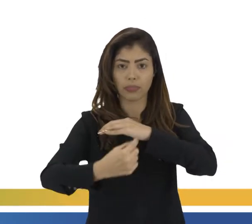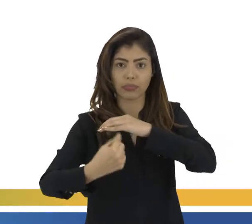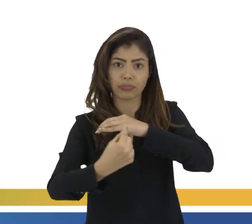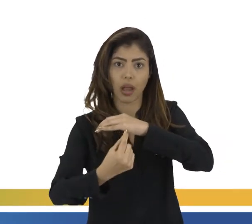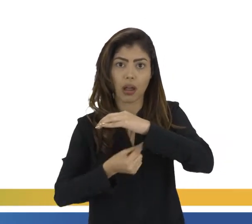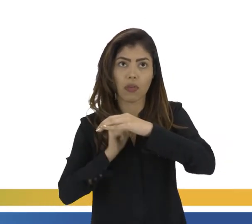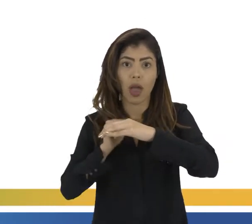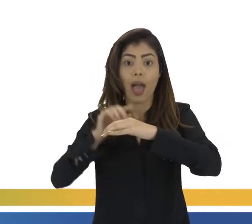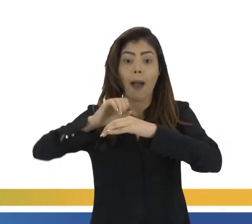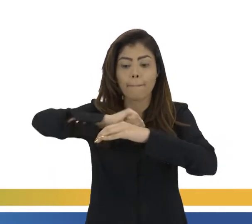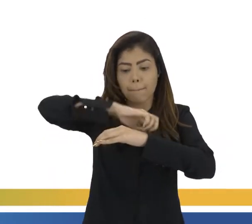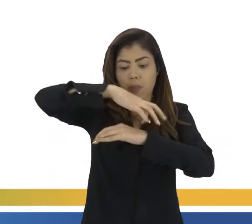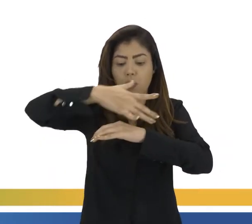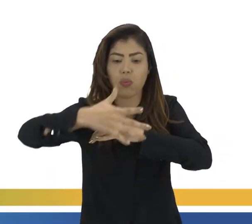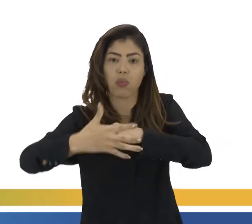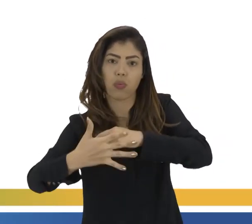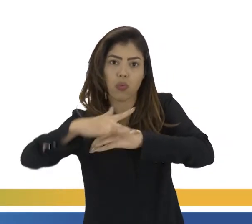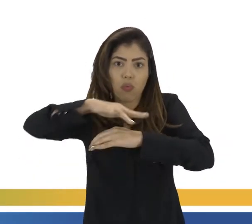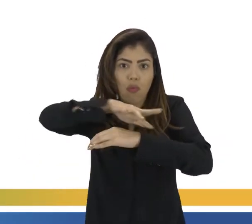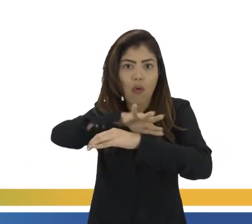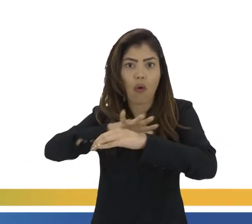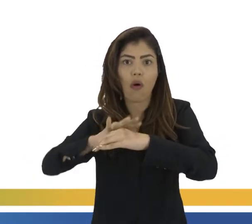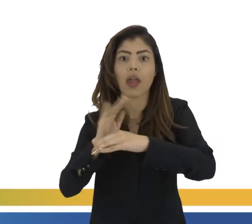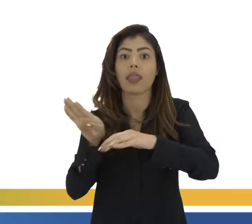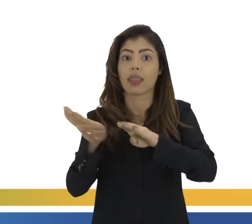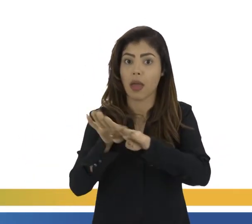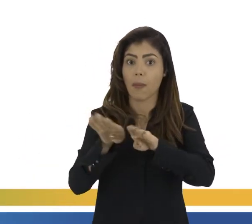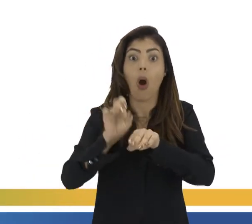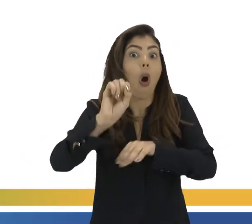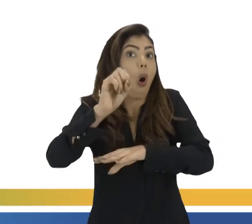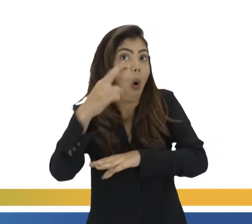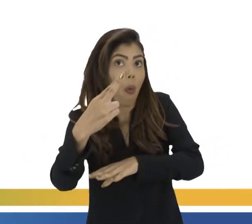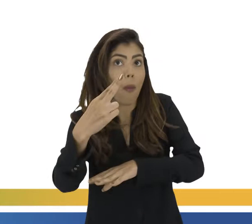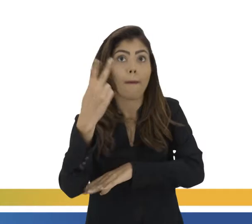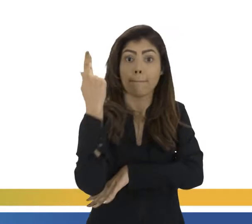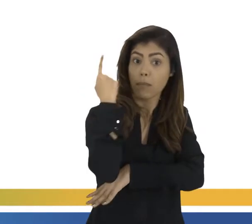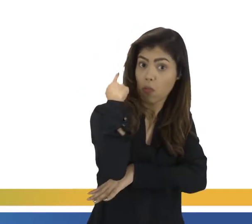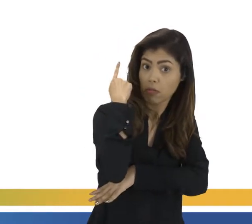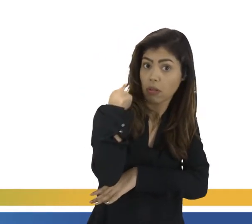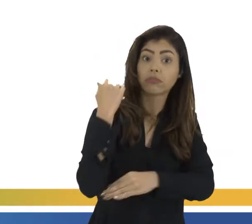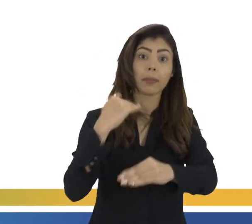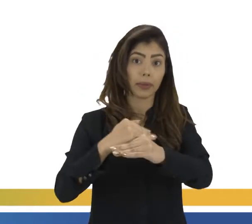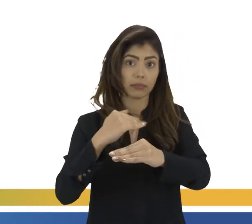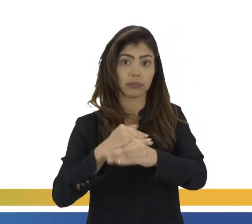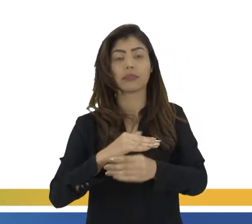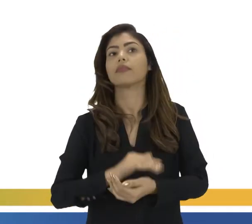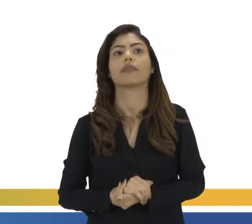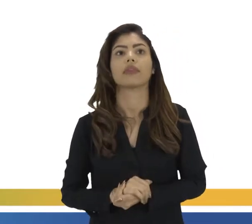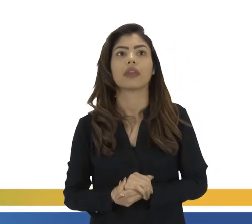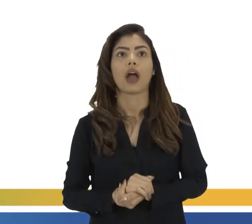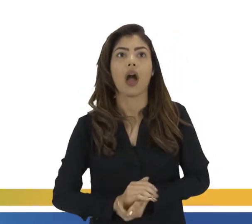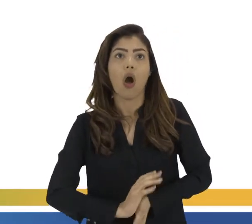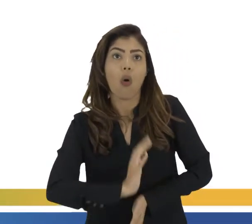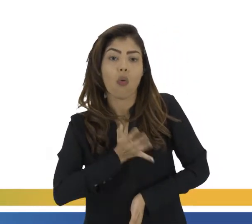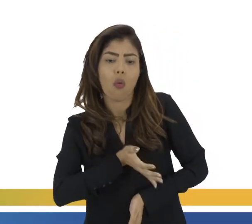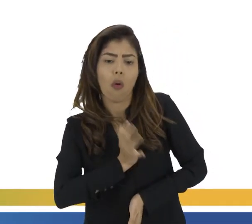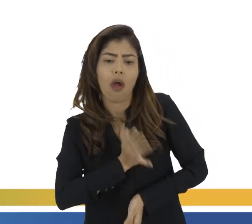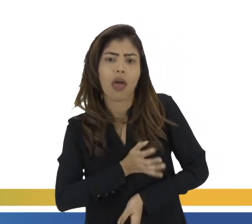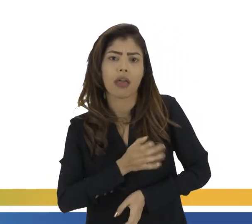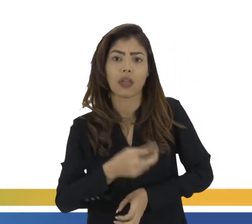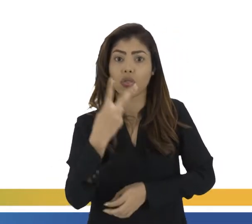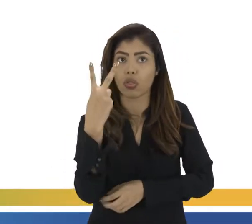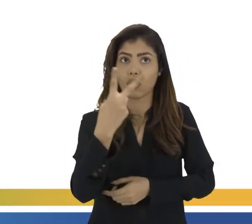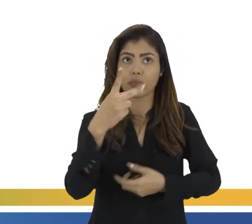ser cutânea, pela pele, ou pulmonar, ok? Então, o coração dos anfíbios, eles têm